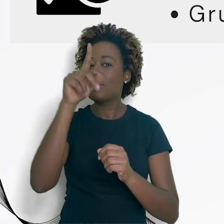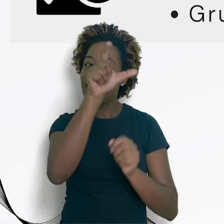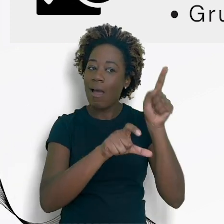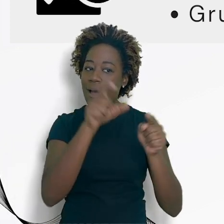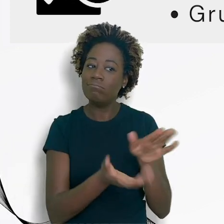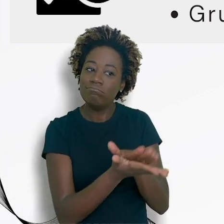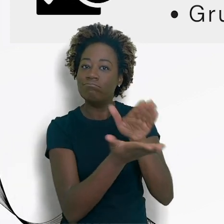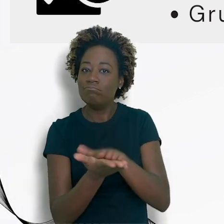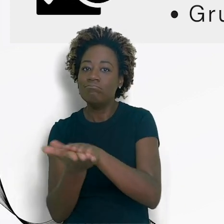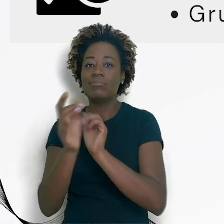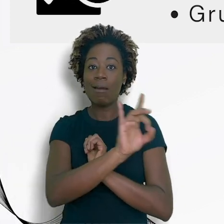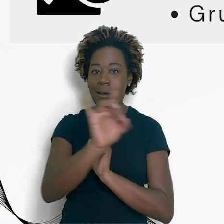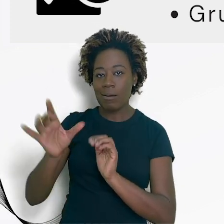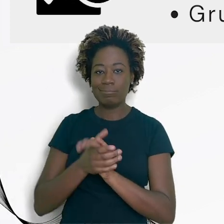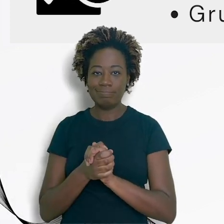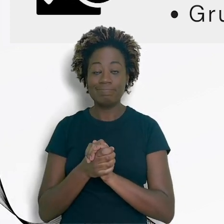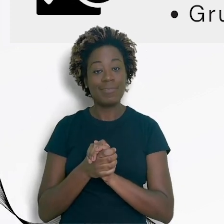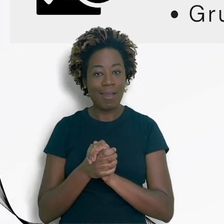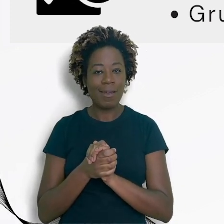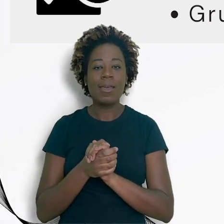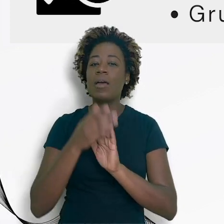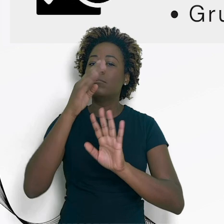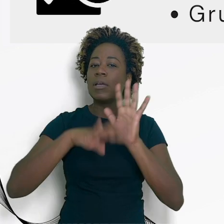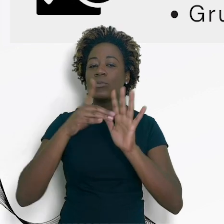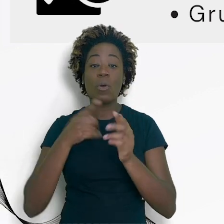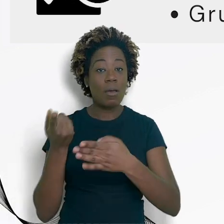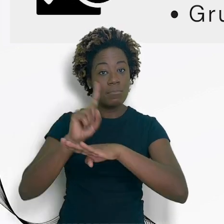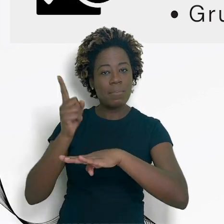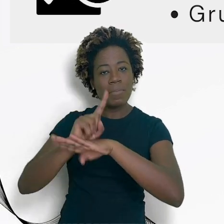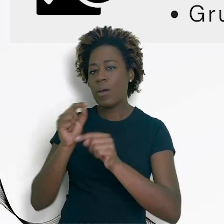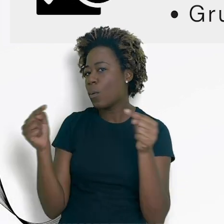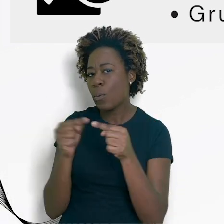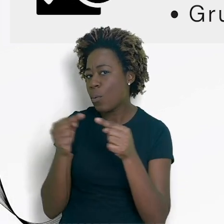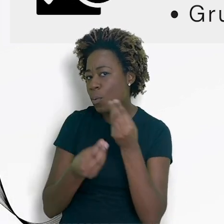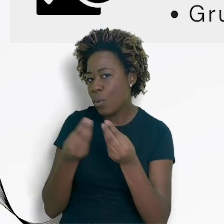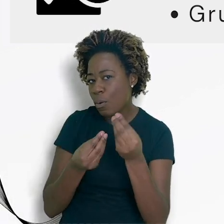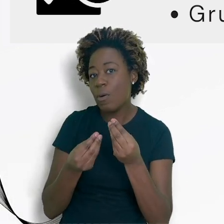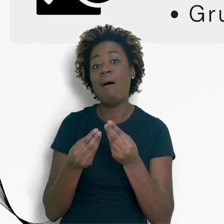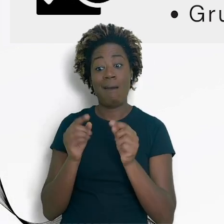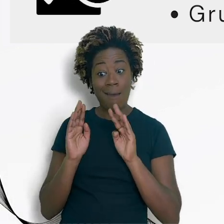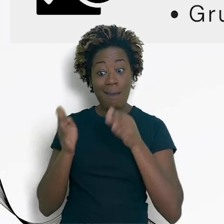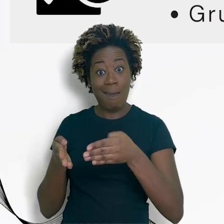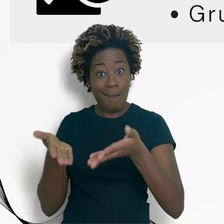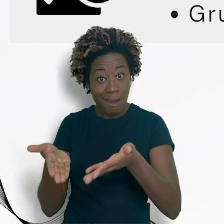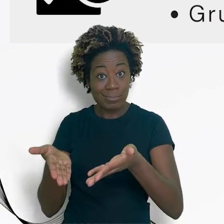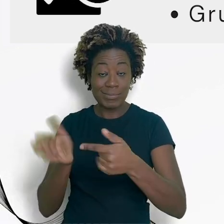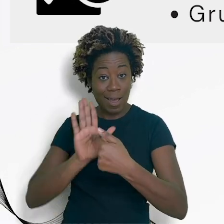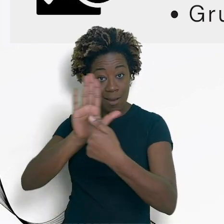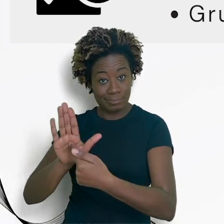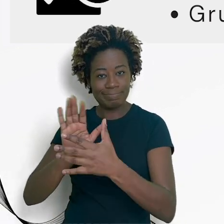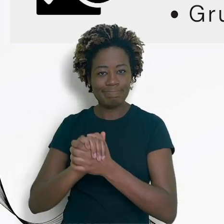dar crédito a todos. Ficha técnica do espetáculo. A ficha técnica do espetáculo faz referência àquele espetáculo que vai ser